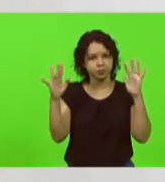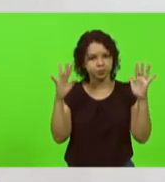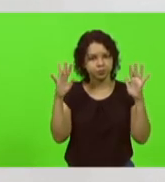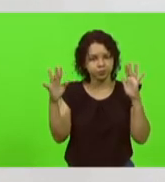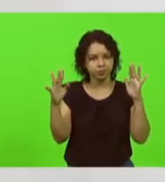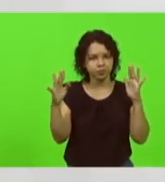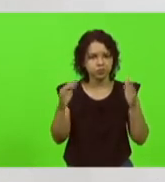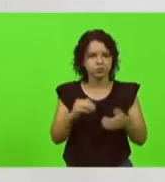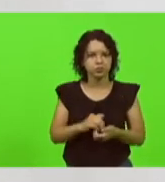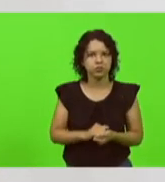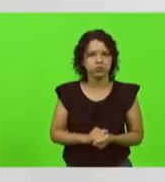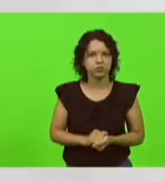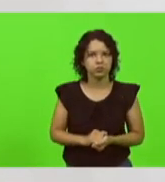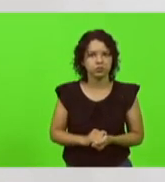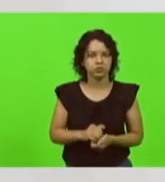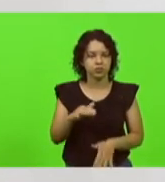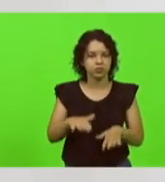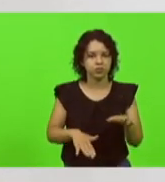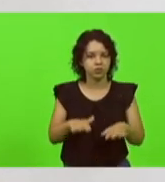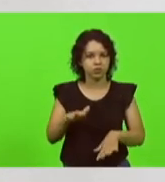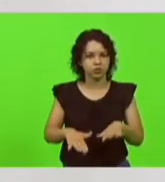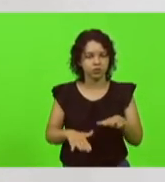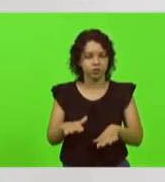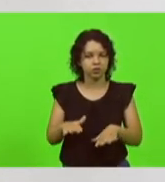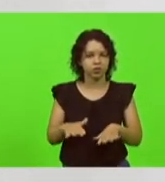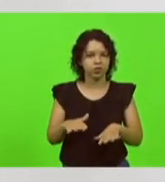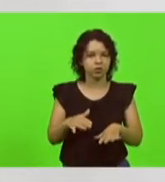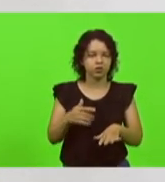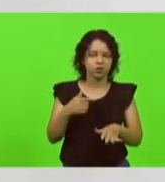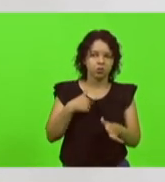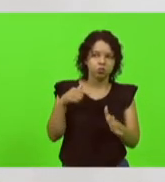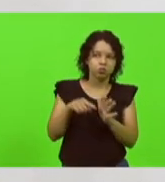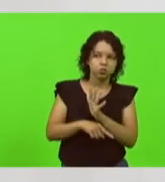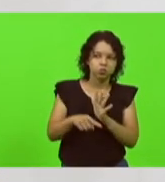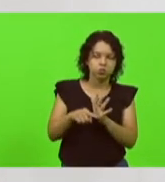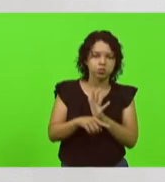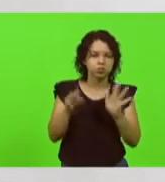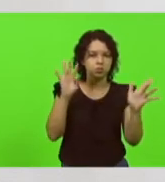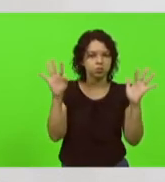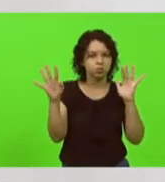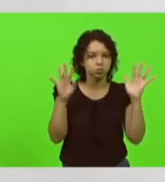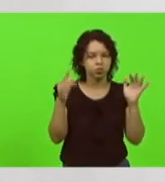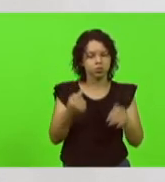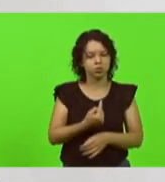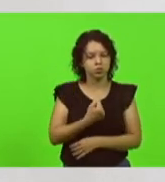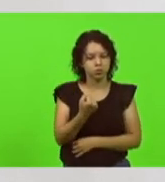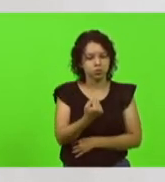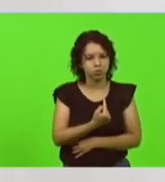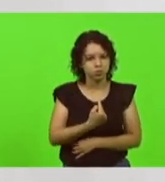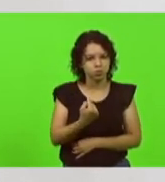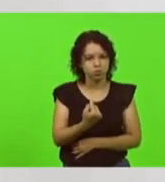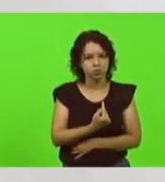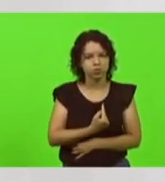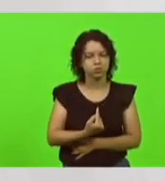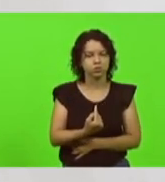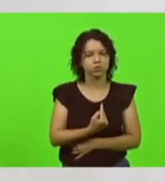por vezes, eu questiono, meio no anonimato e no silêncio.